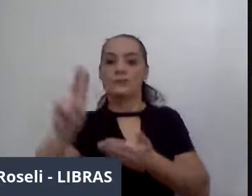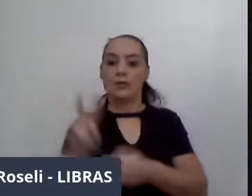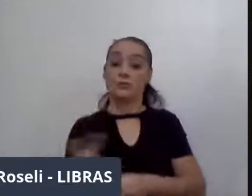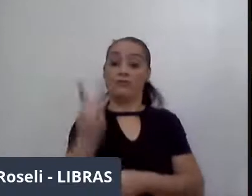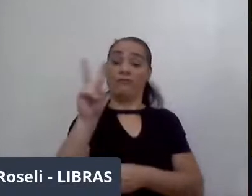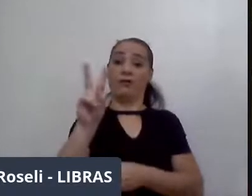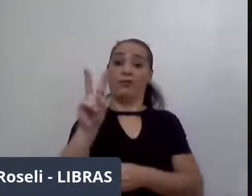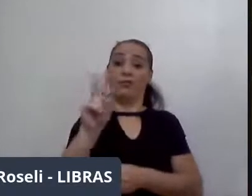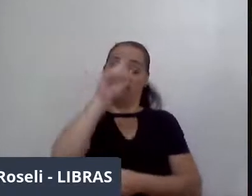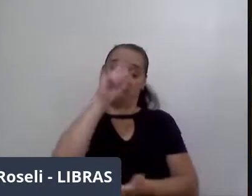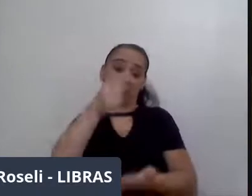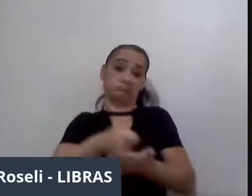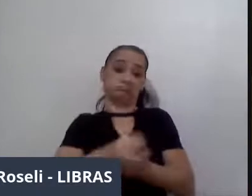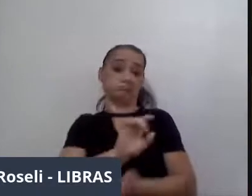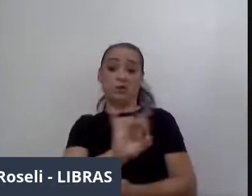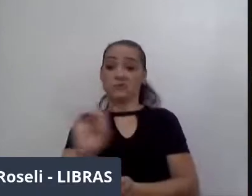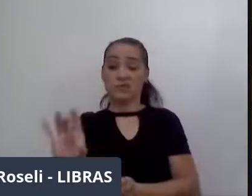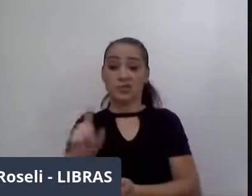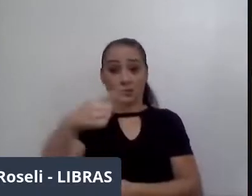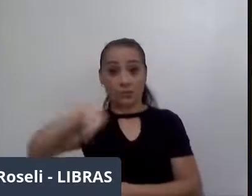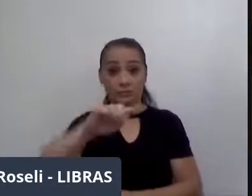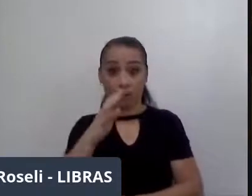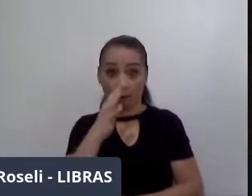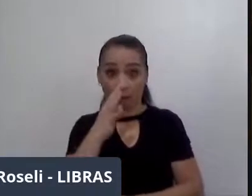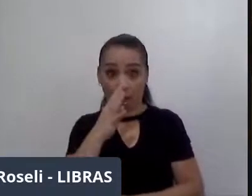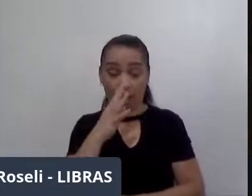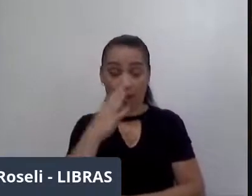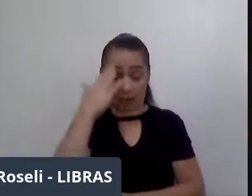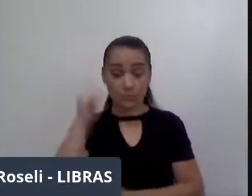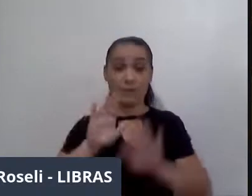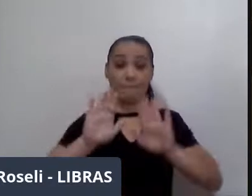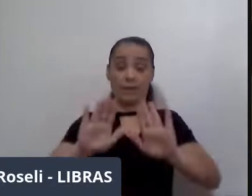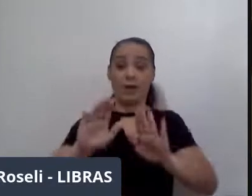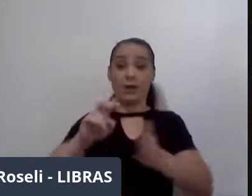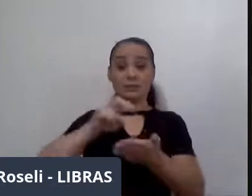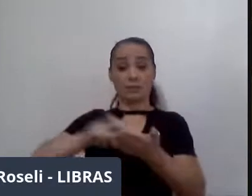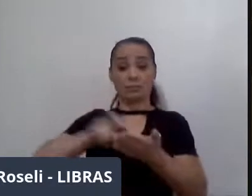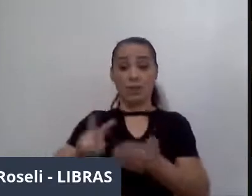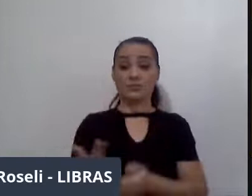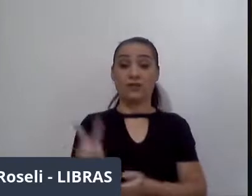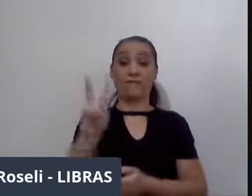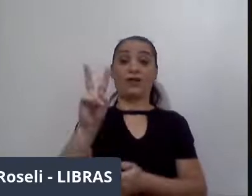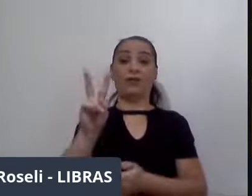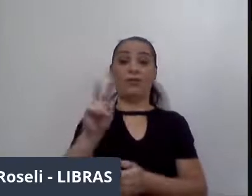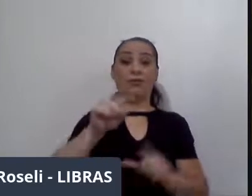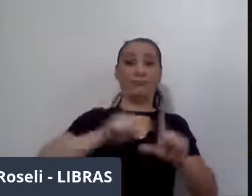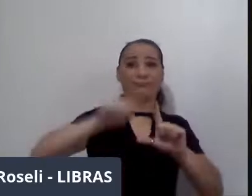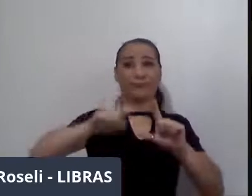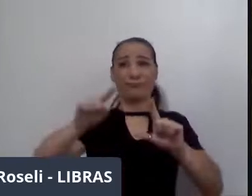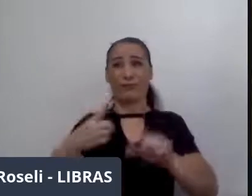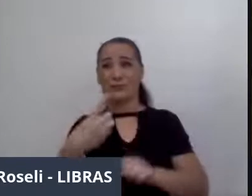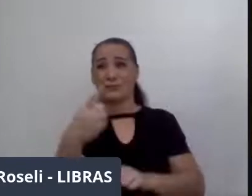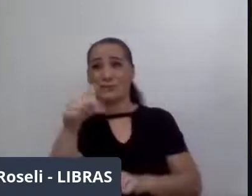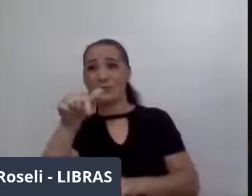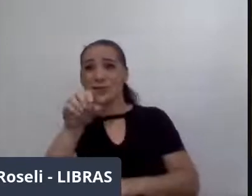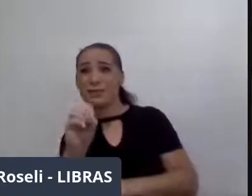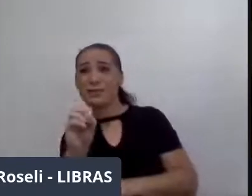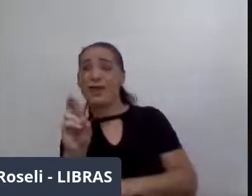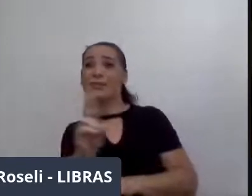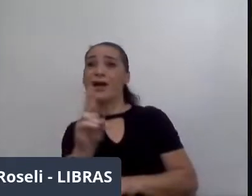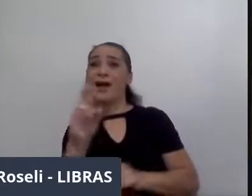eu acredito que muitos irão se admirar aqui, mas esse valor da taxa varia de R$ 170